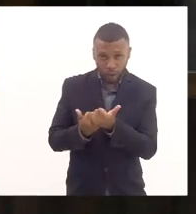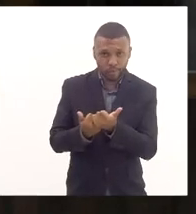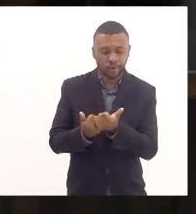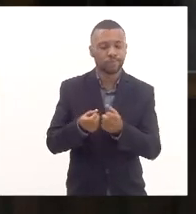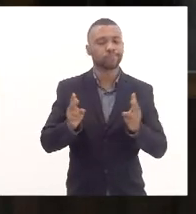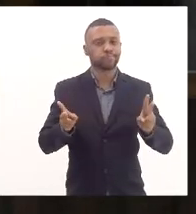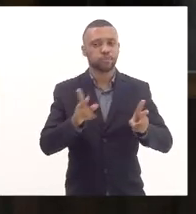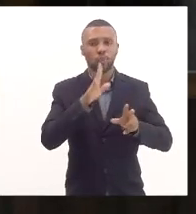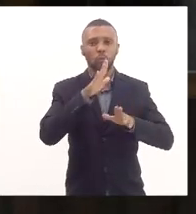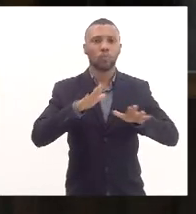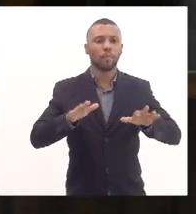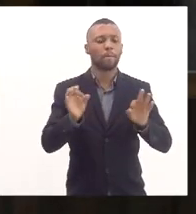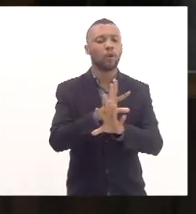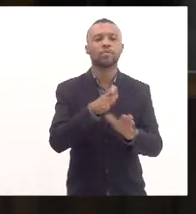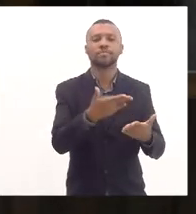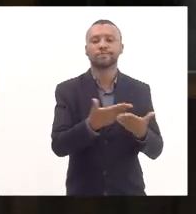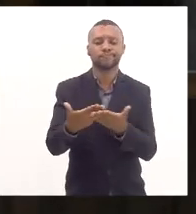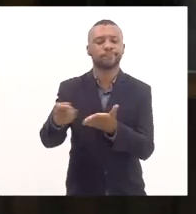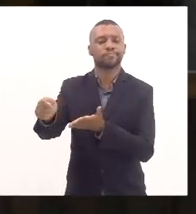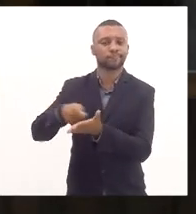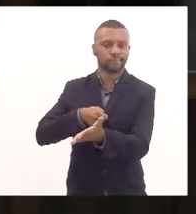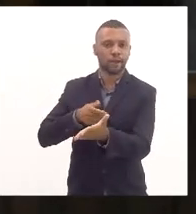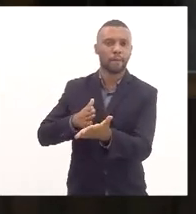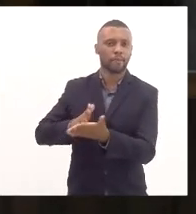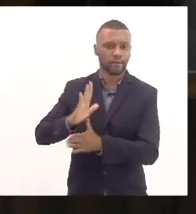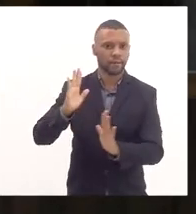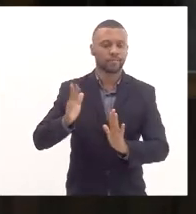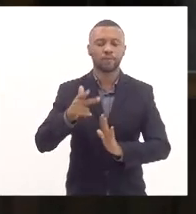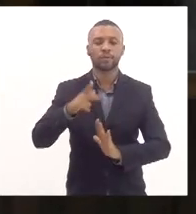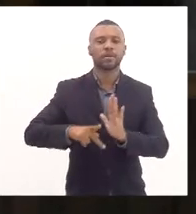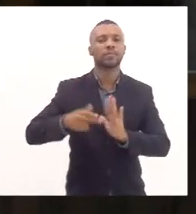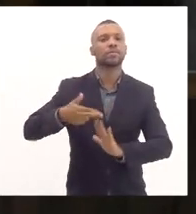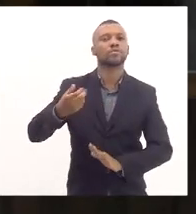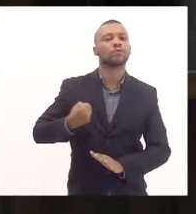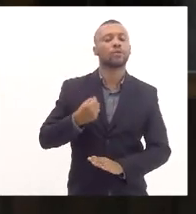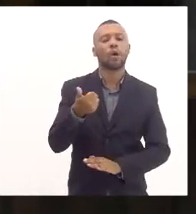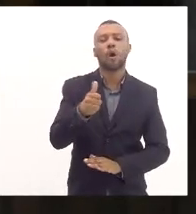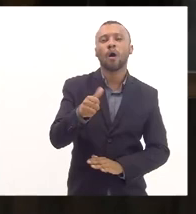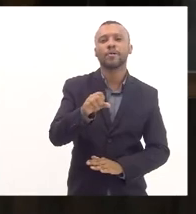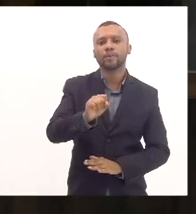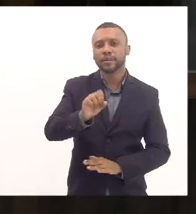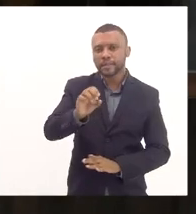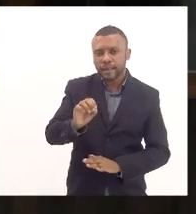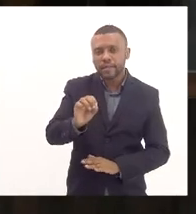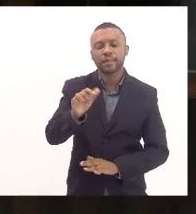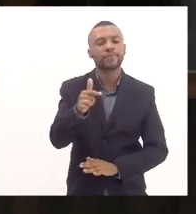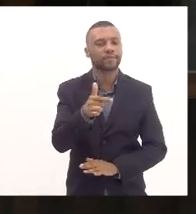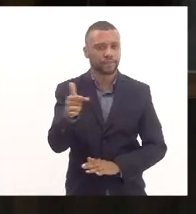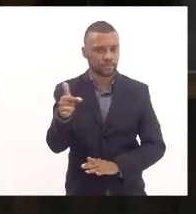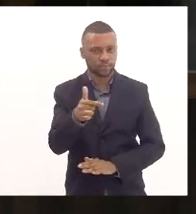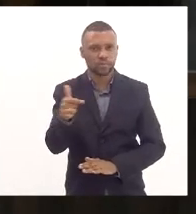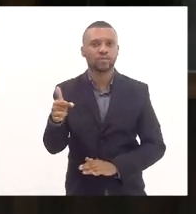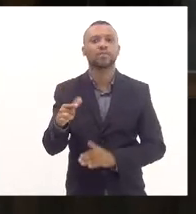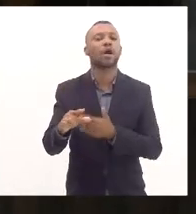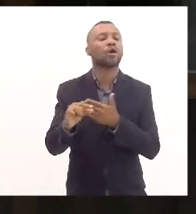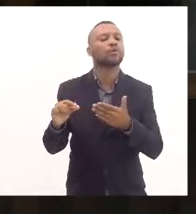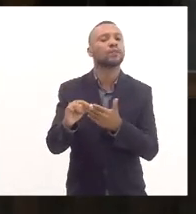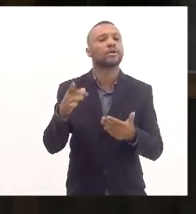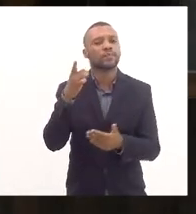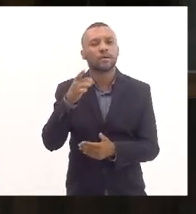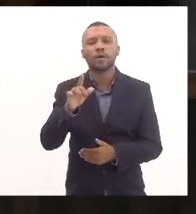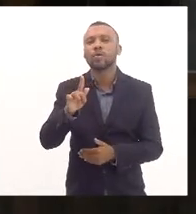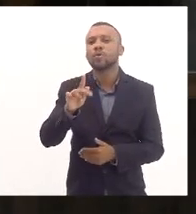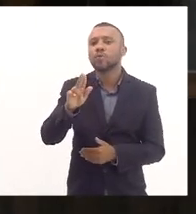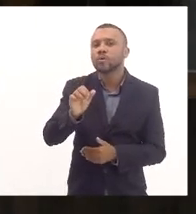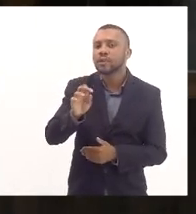Como estão aprovado vai à promulgação pode a solução número 1180 de 22 de autoria do deputado Gustavo